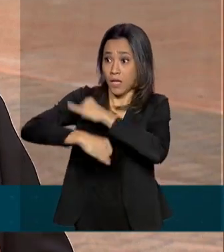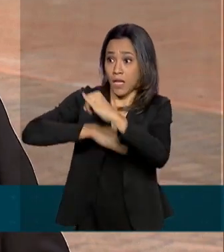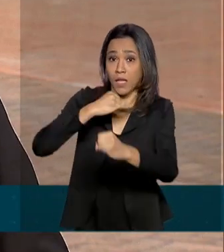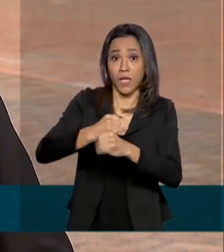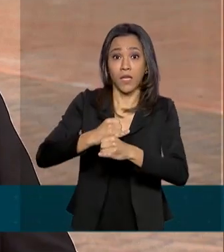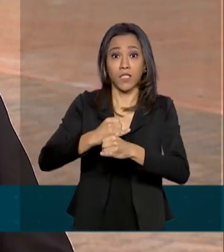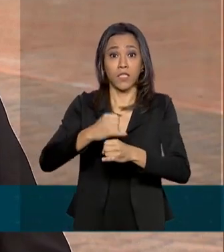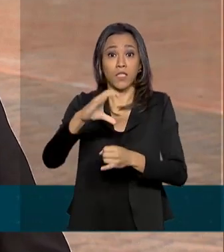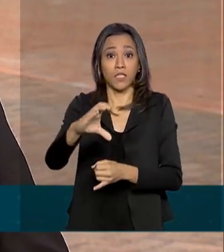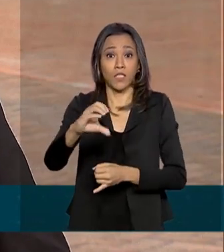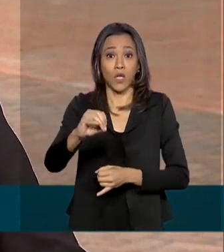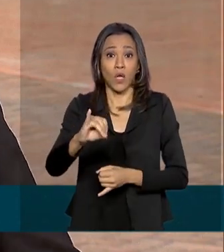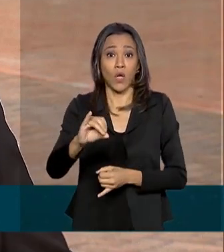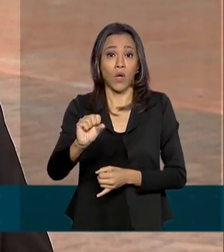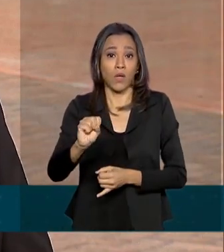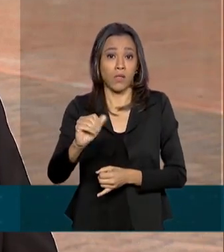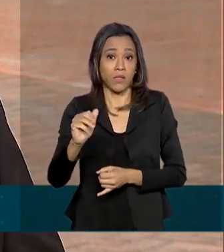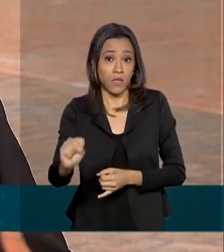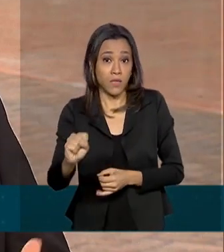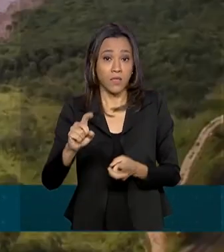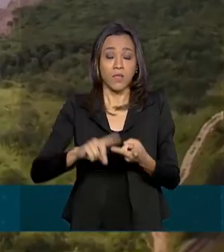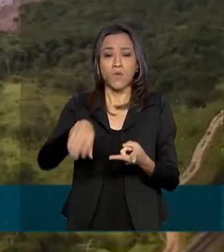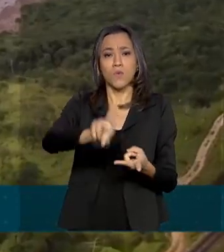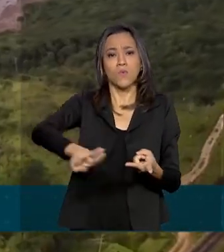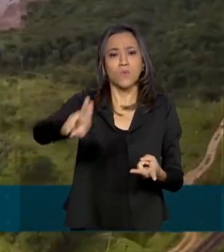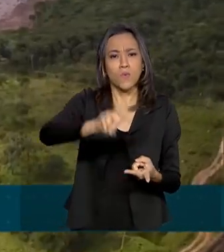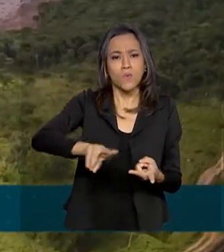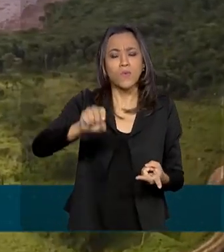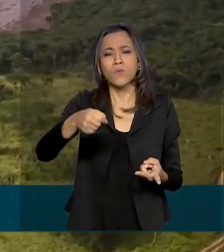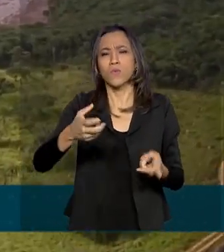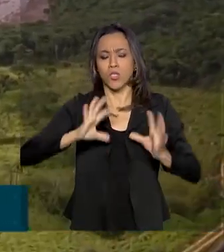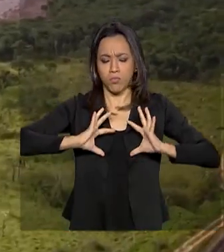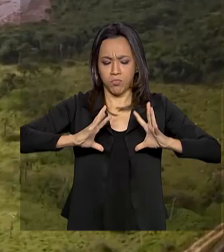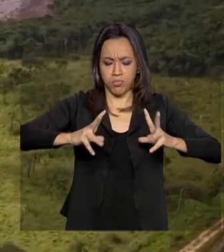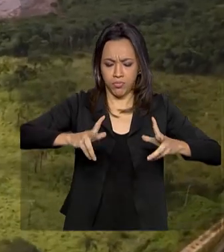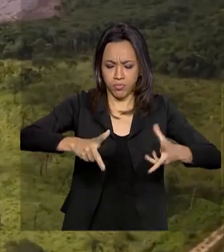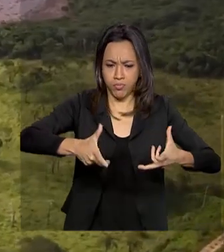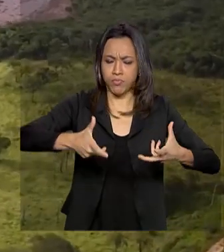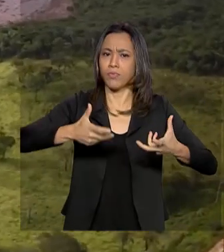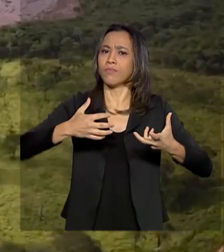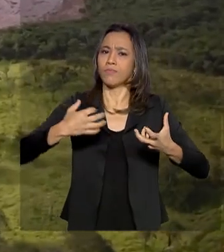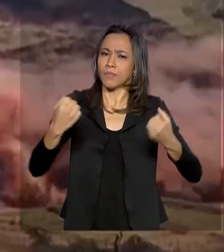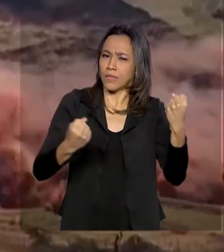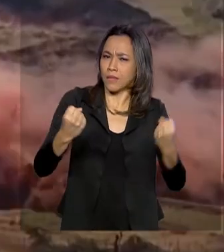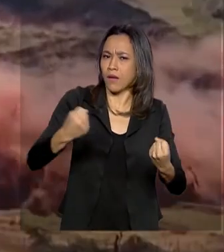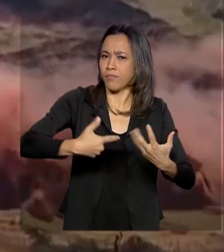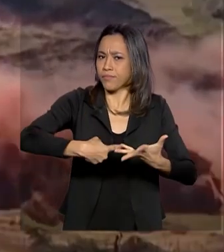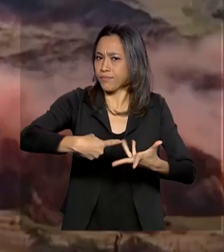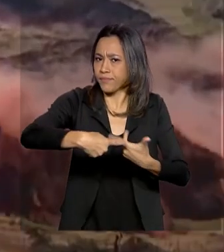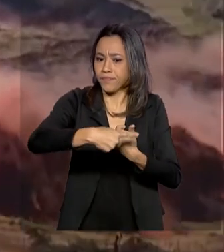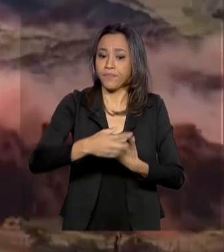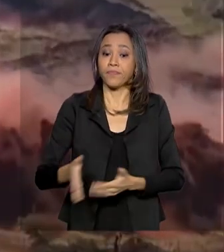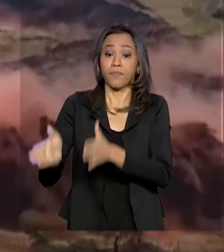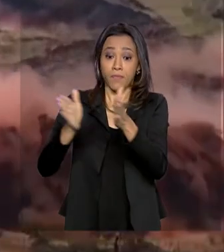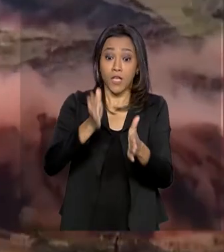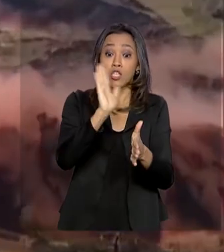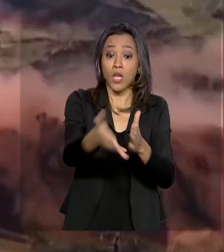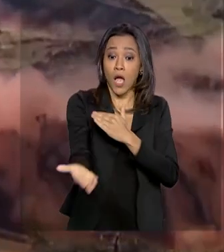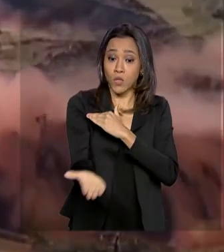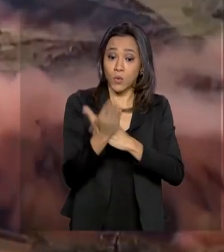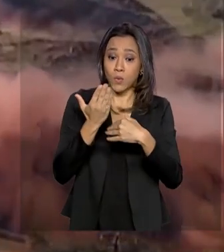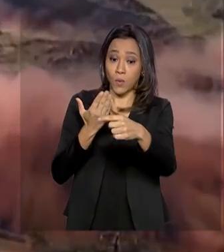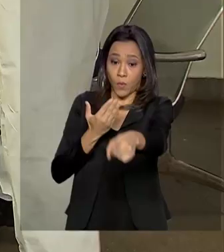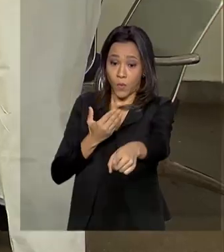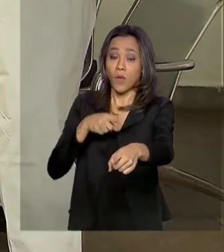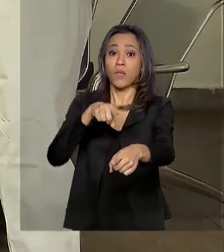exemplo, a automatização de máquinas no campo. O satélite já ajudou, por exemplo, nas atividades de comunicação na tragédia de